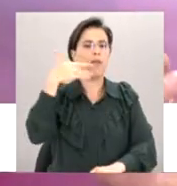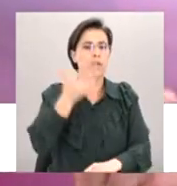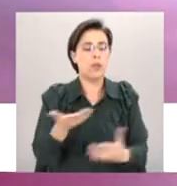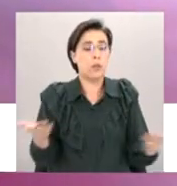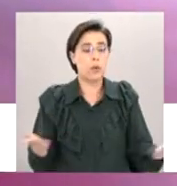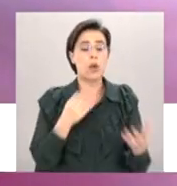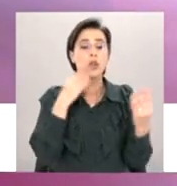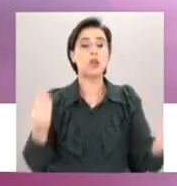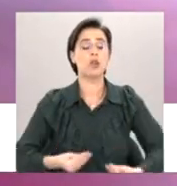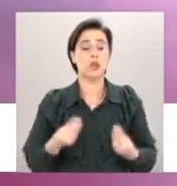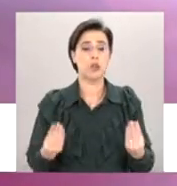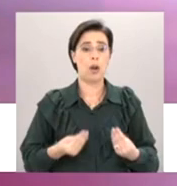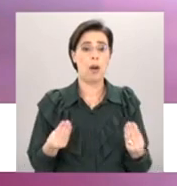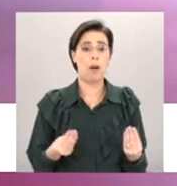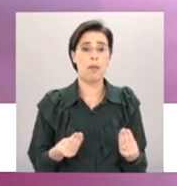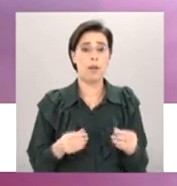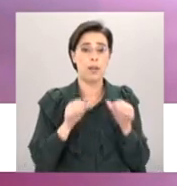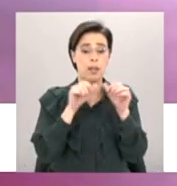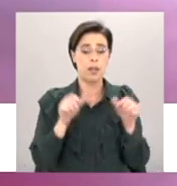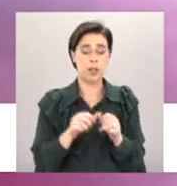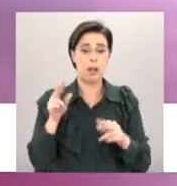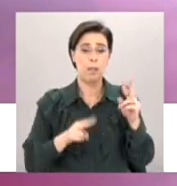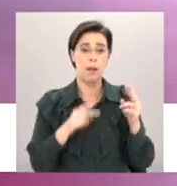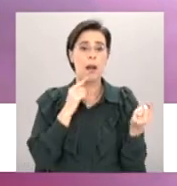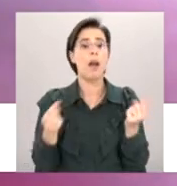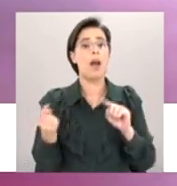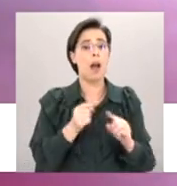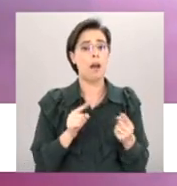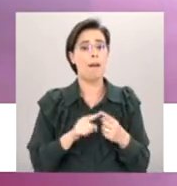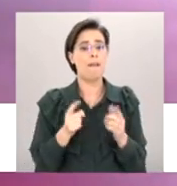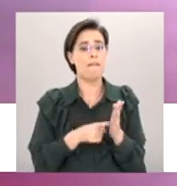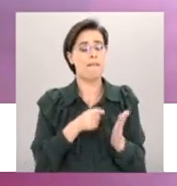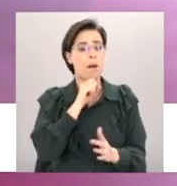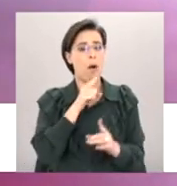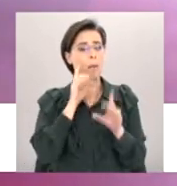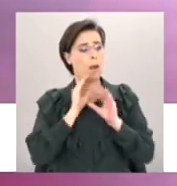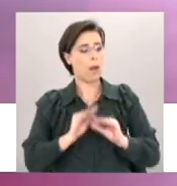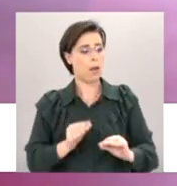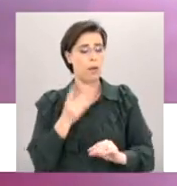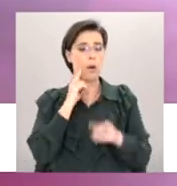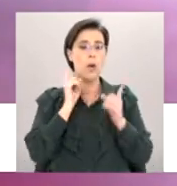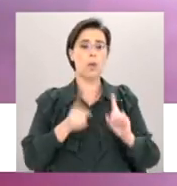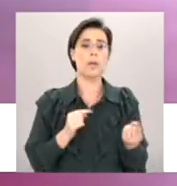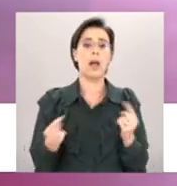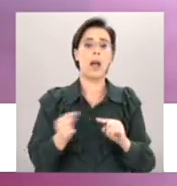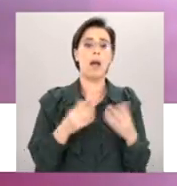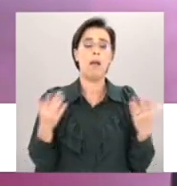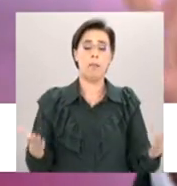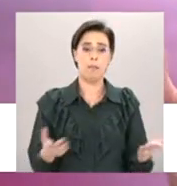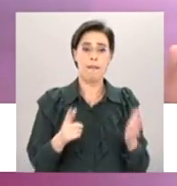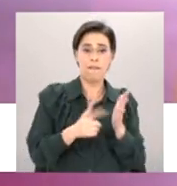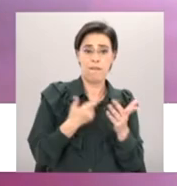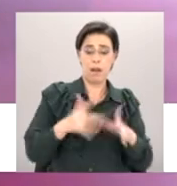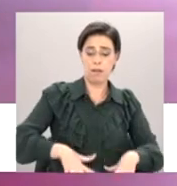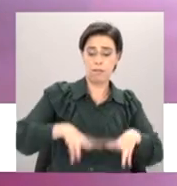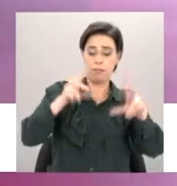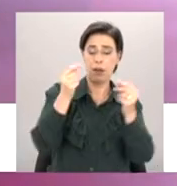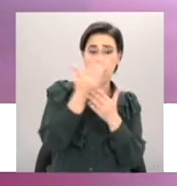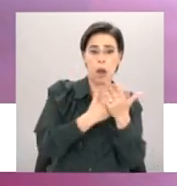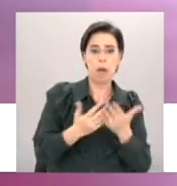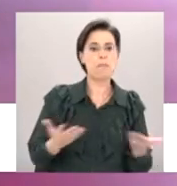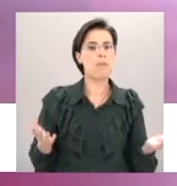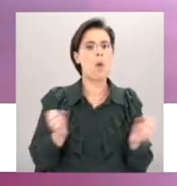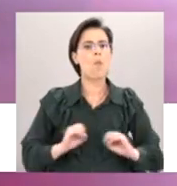futuro sobretudo dos jovens o sistema fiscal temos aqui a discutir pela falta de apertar de educação que estavam lá começar a discutir e pelo que falta desenvolvimento